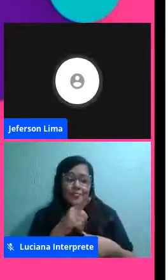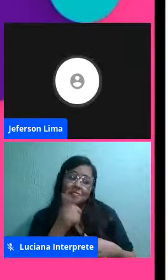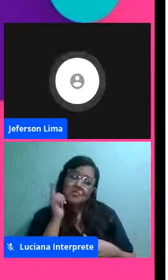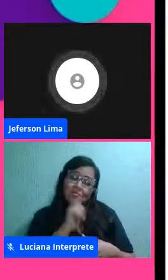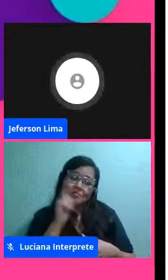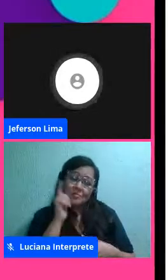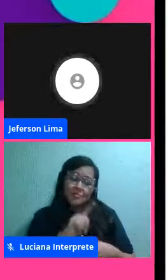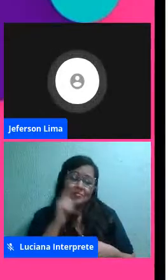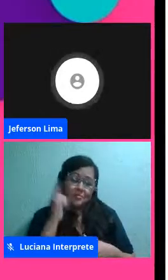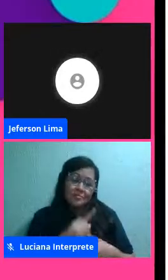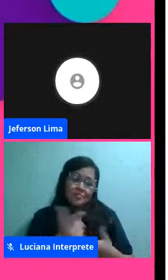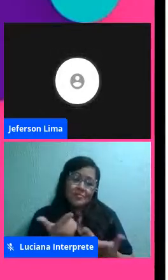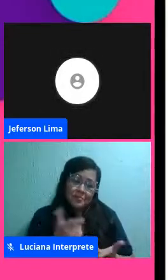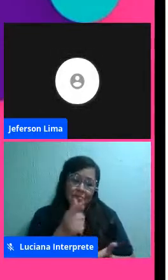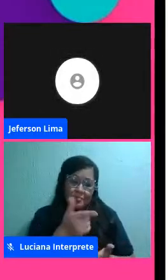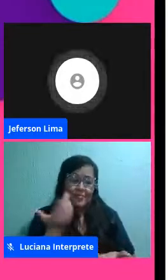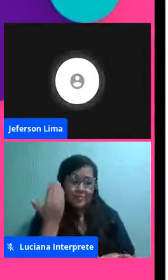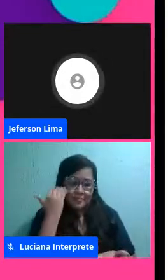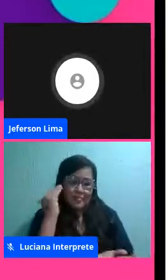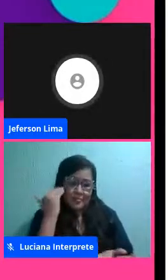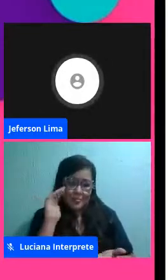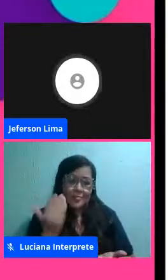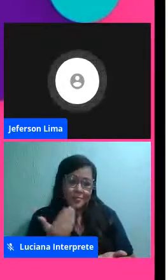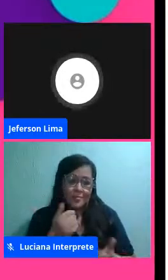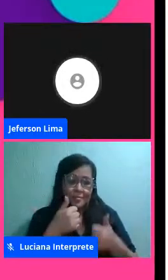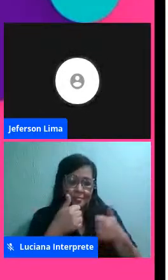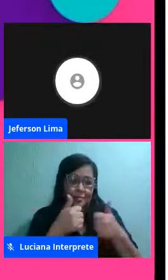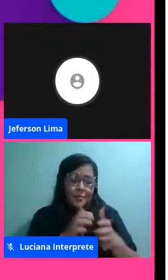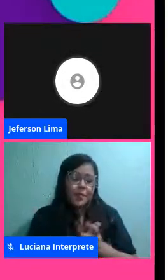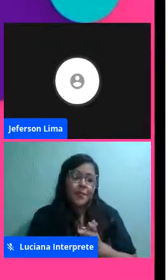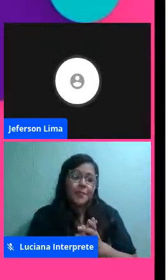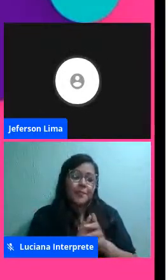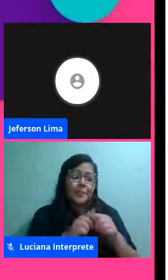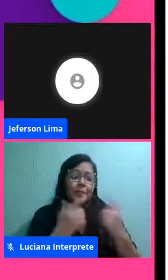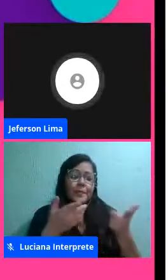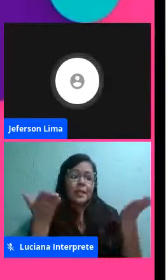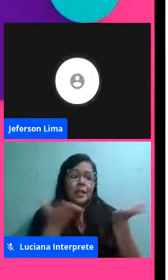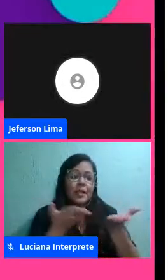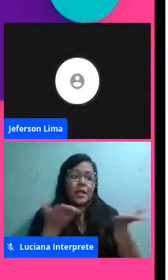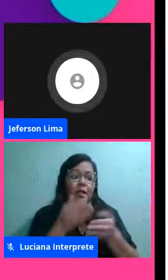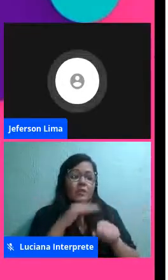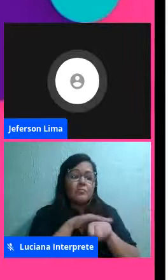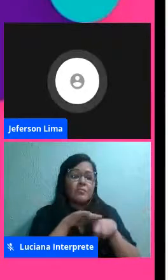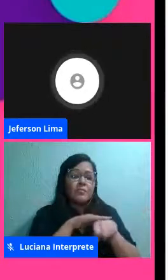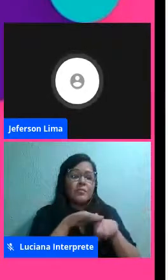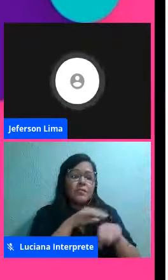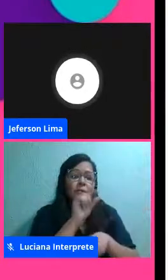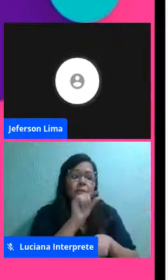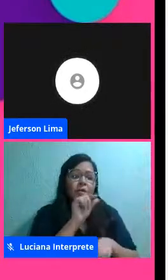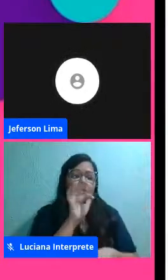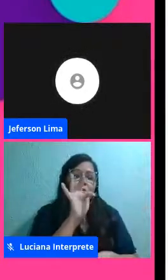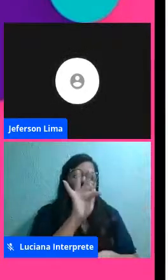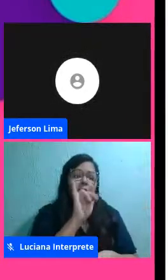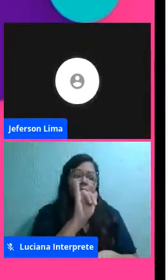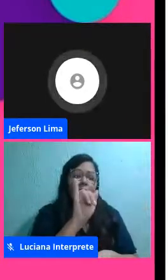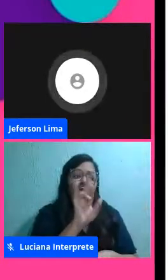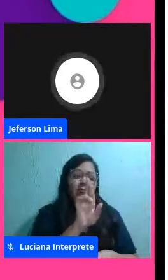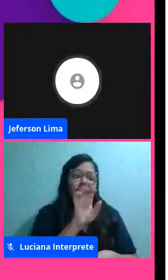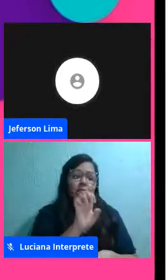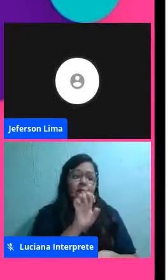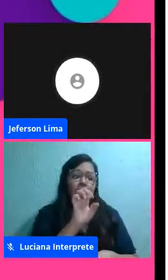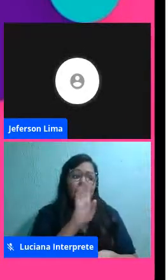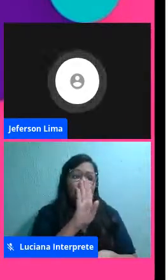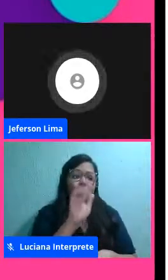conversar um pouquinho agora sobre Firebase. Gostaria de poder perguntar, infelizmente não vai ser tão fácil assim, mas vamos